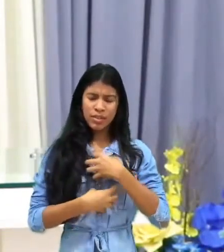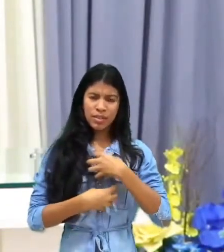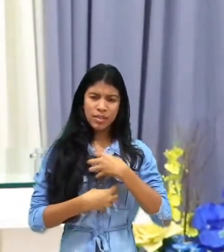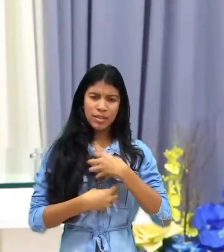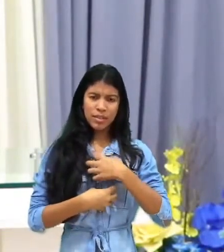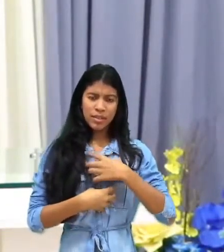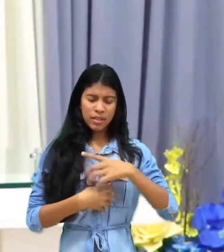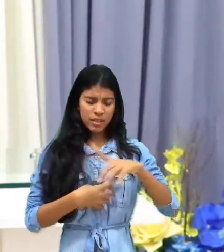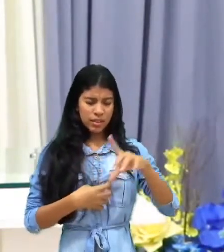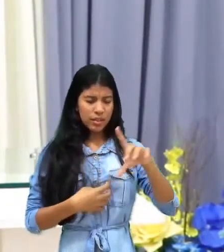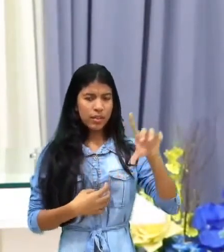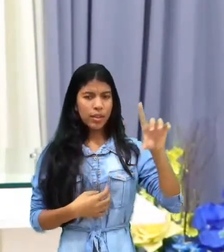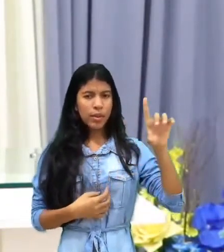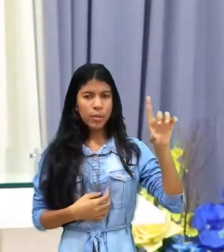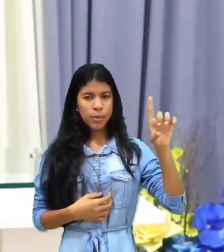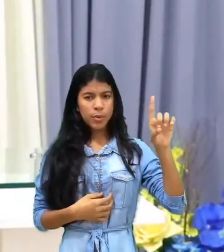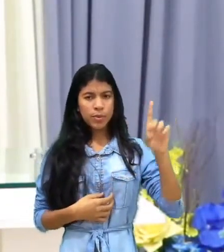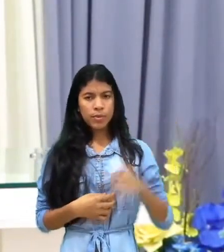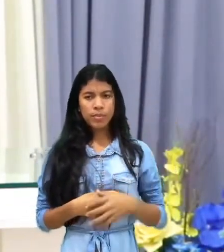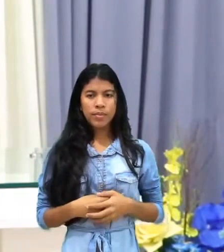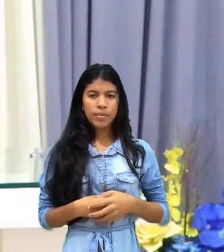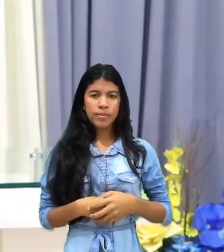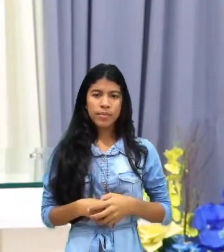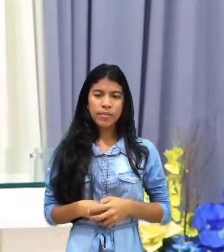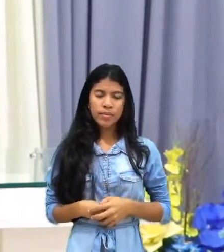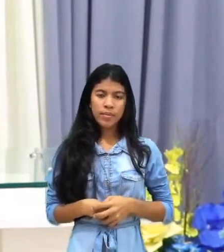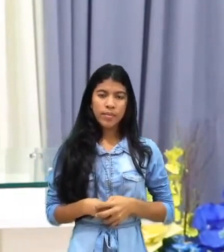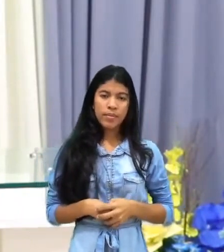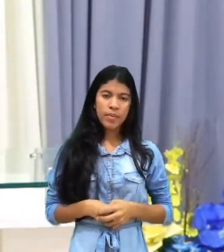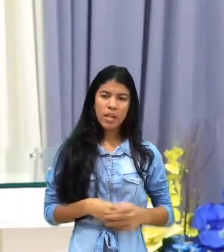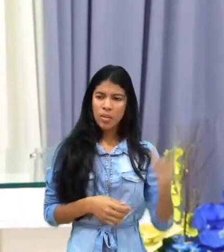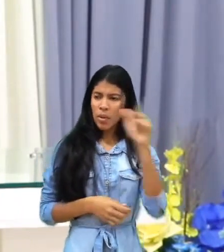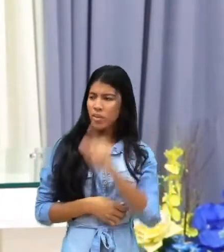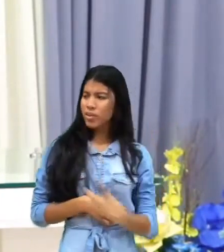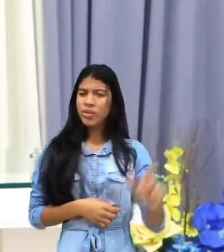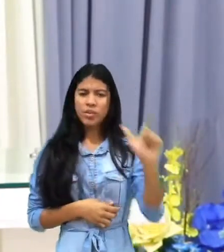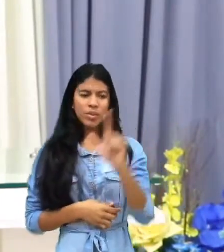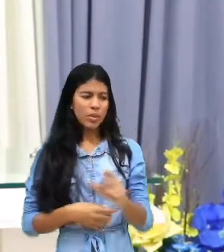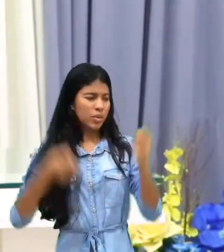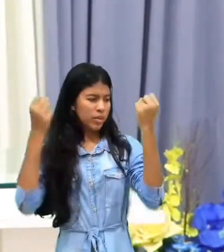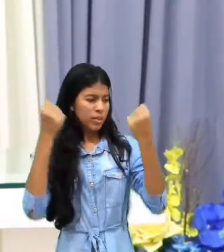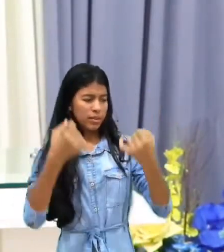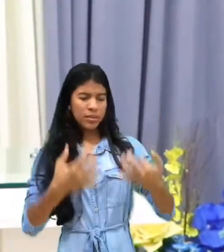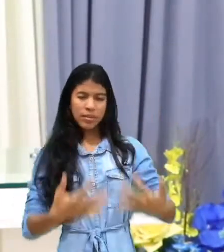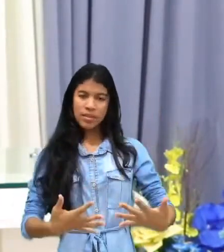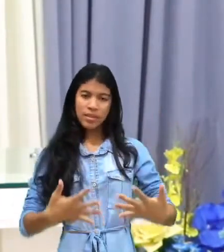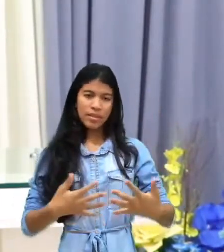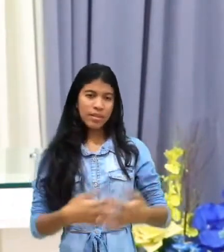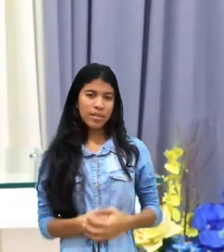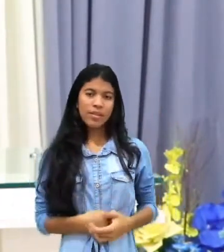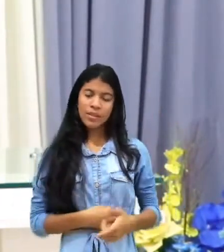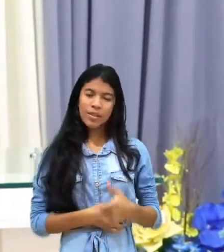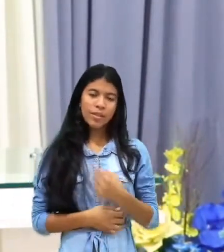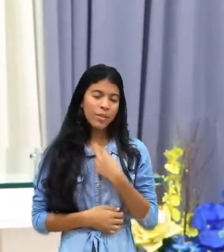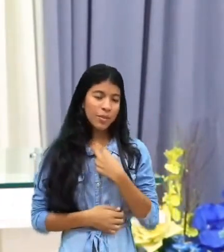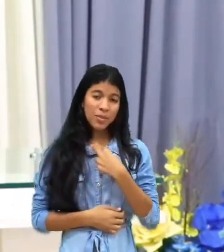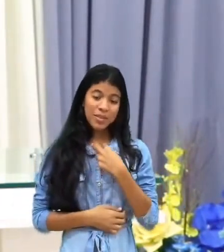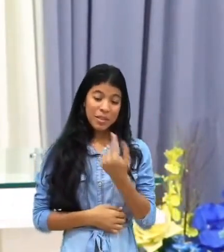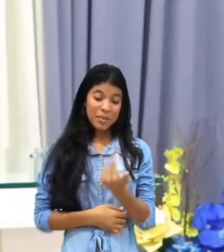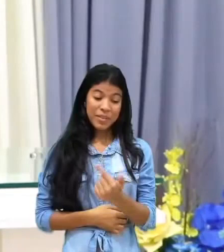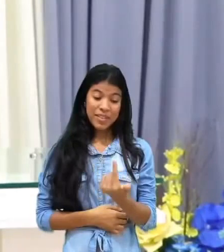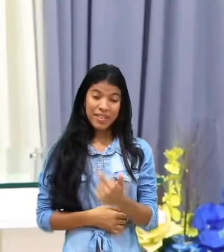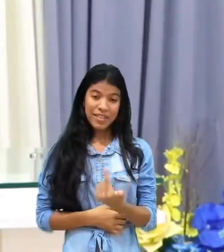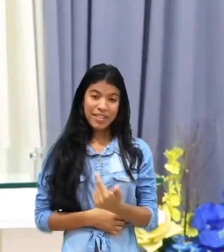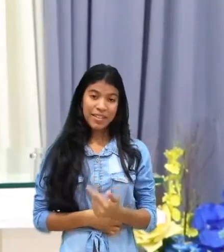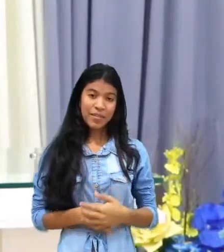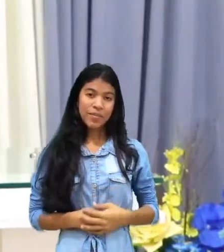de Deus. Não é uma coisa que tenha uma lógica ou que se explique. A única coisa que se pode explicar